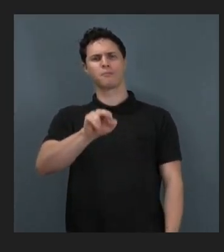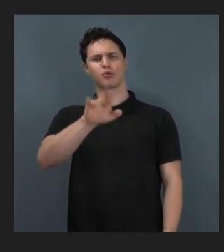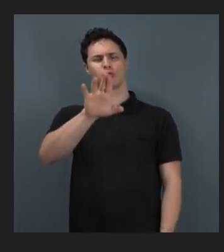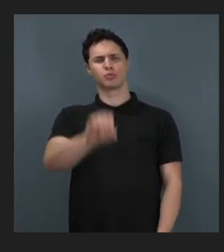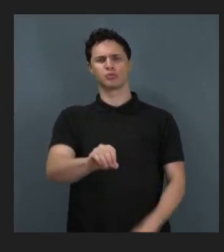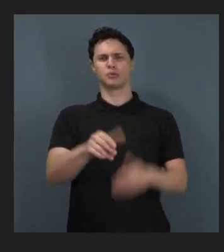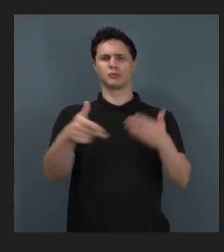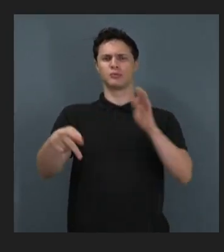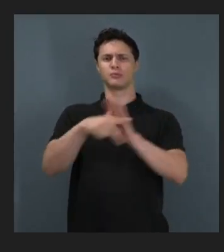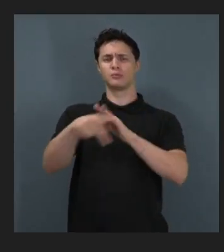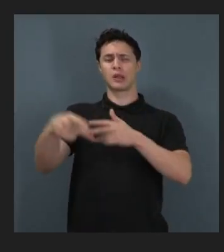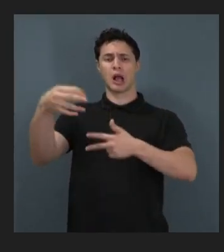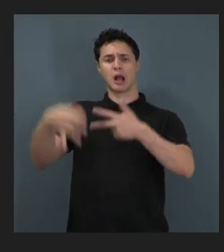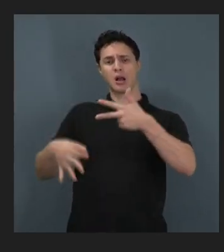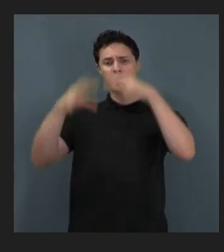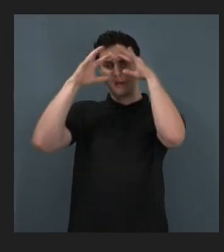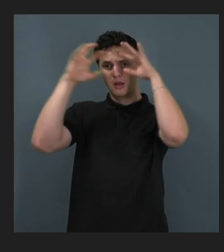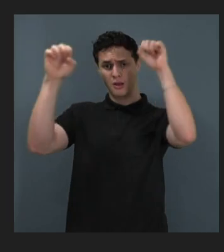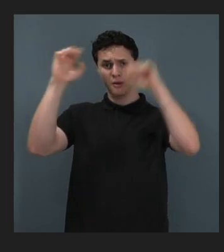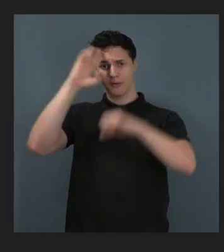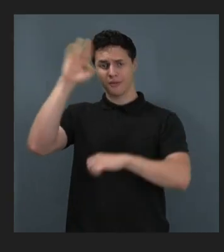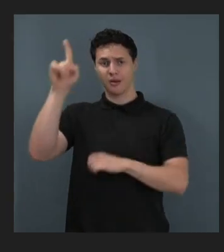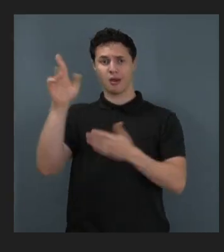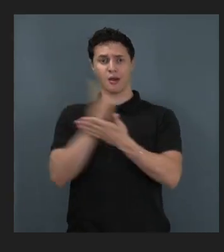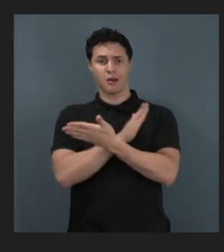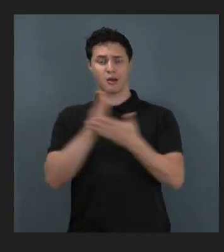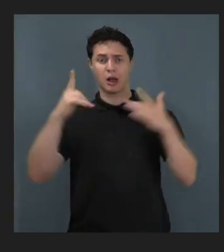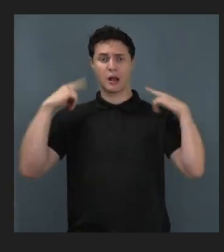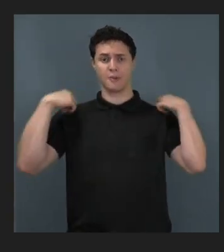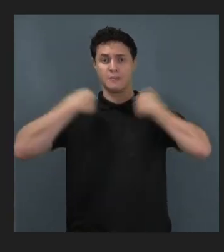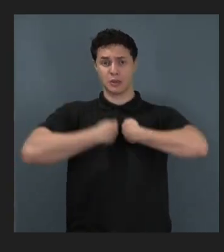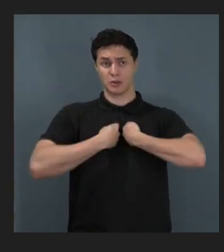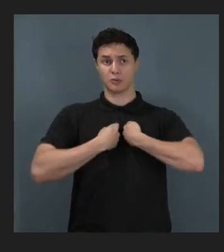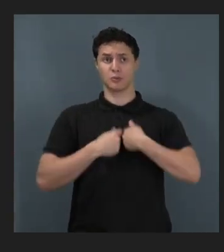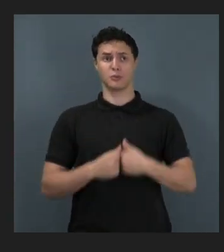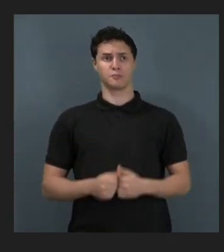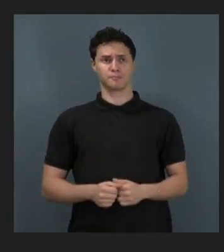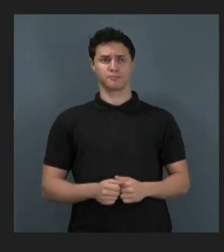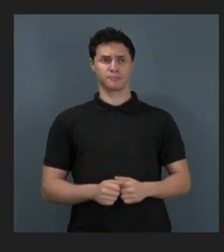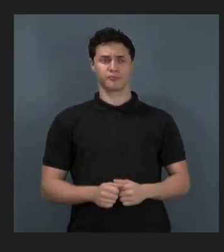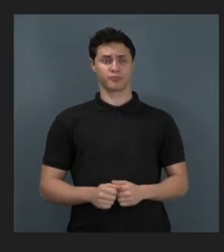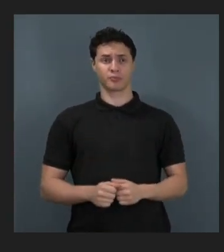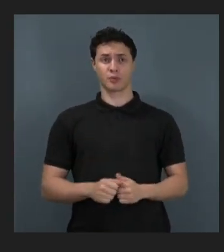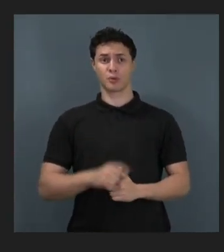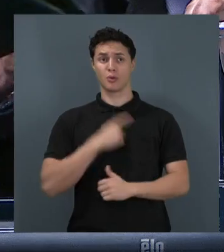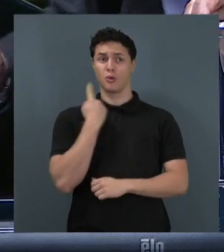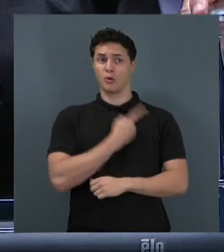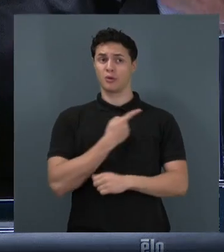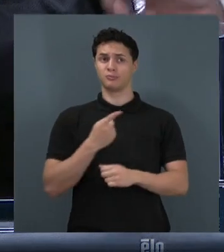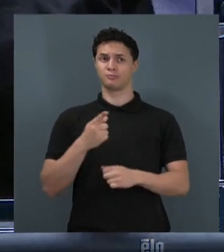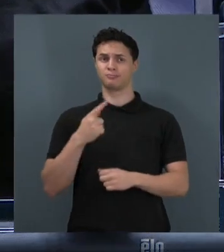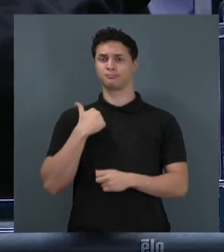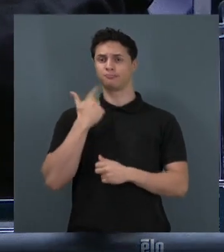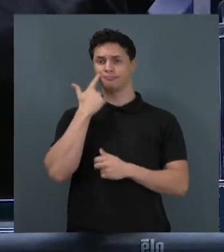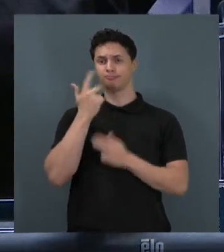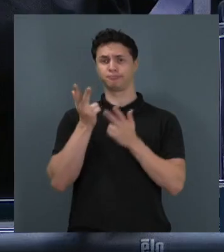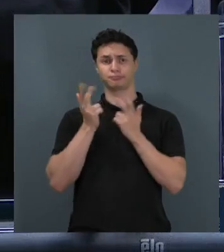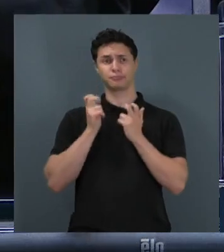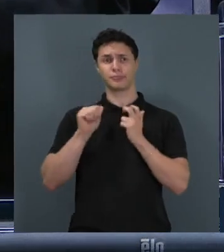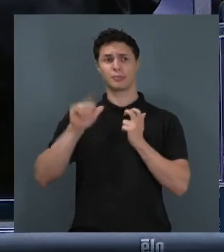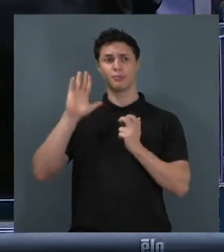vindo da Corte Suprema, especialmente de alguns ministros, onde nós temos aí cada vez